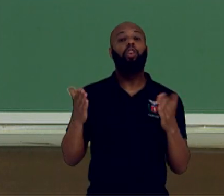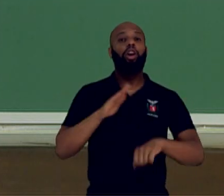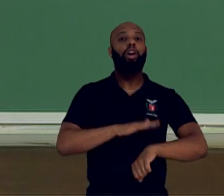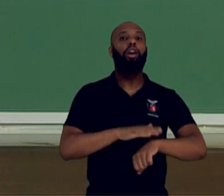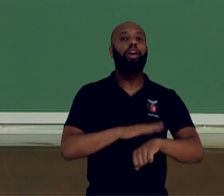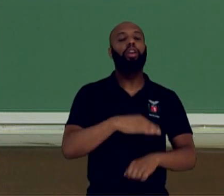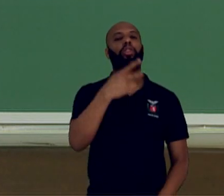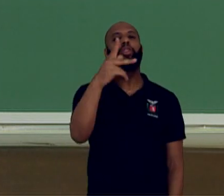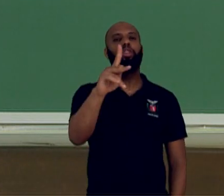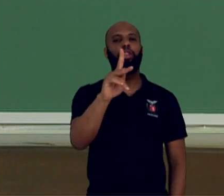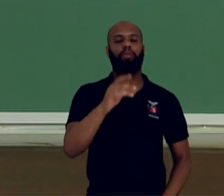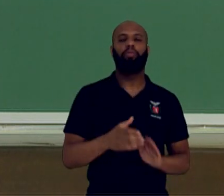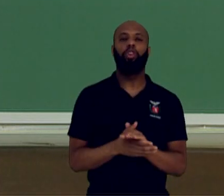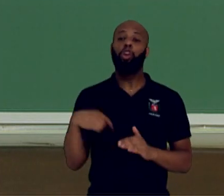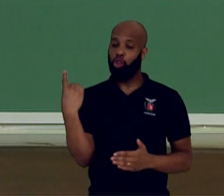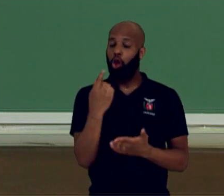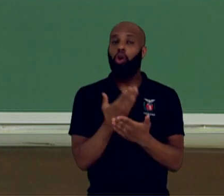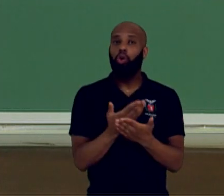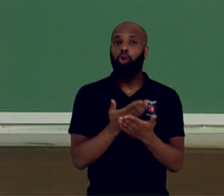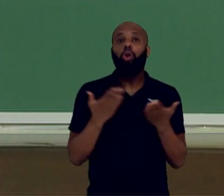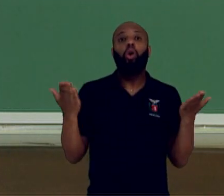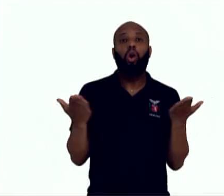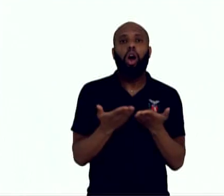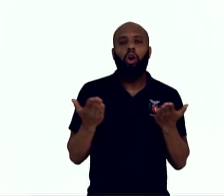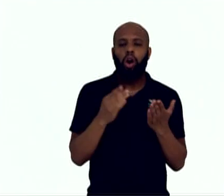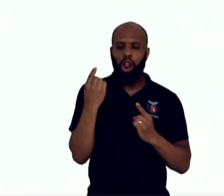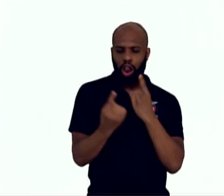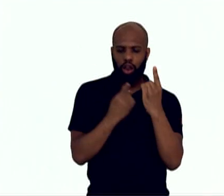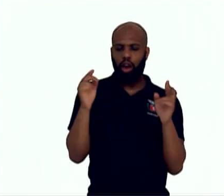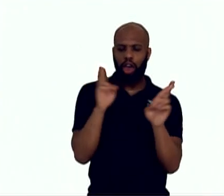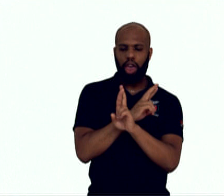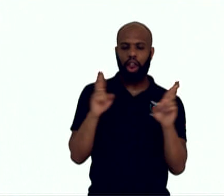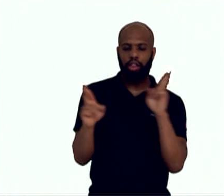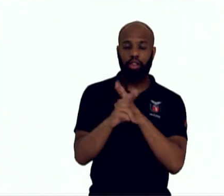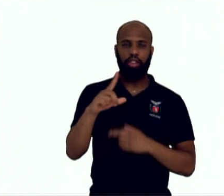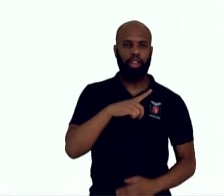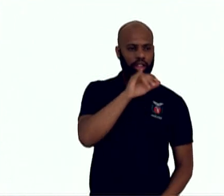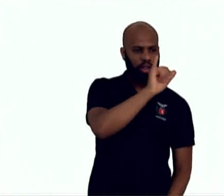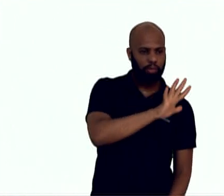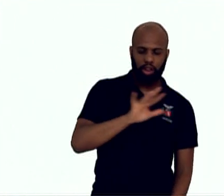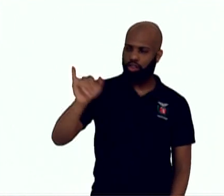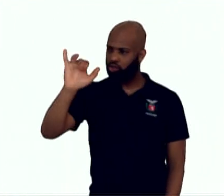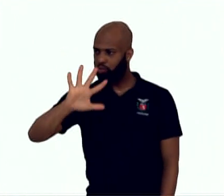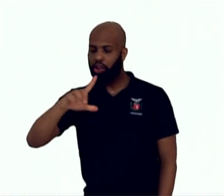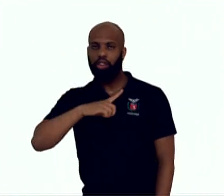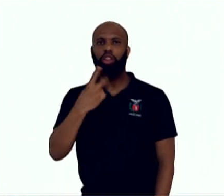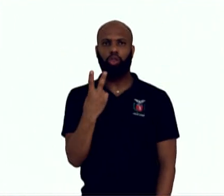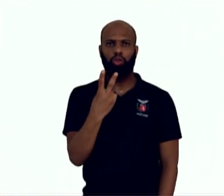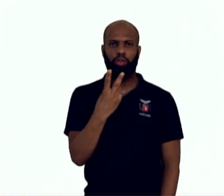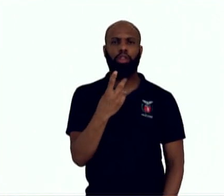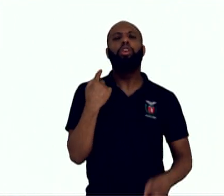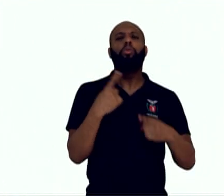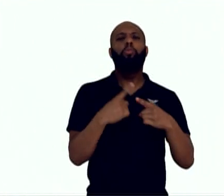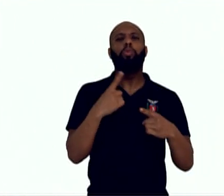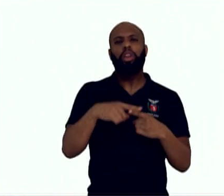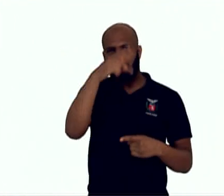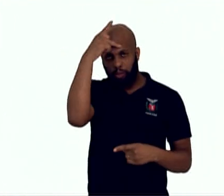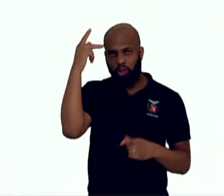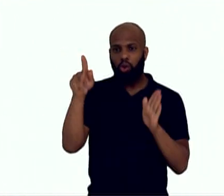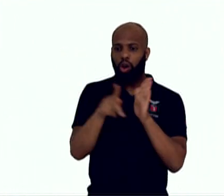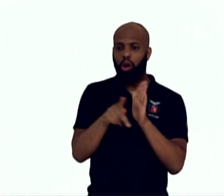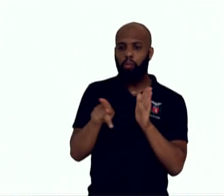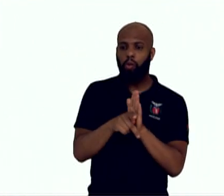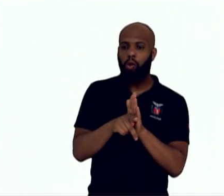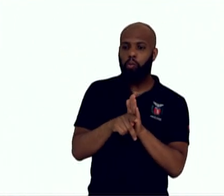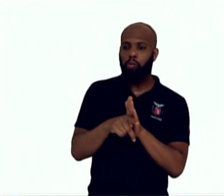vocês. De acordo com o que estudamos nessa aula, qual a relação entre as duas imagens? Por que imigrantes japoneses